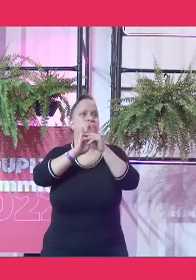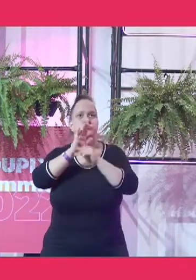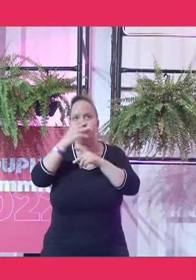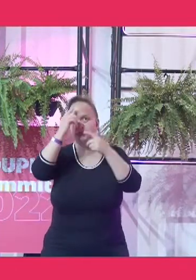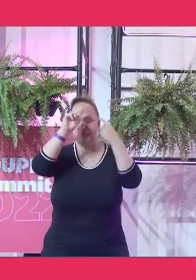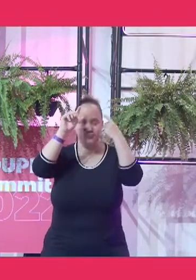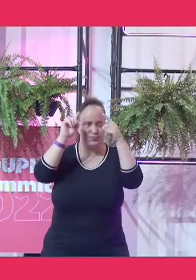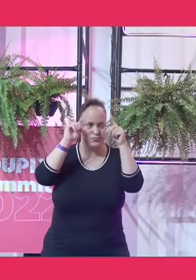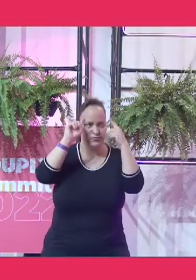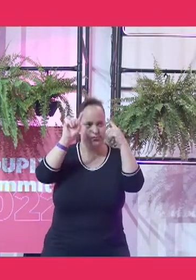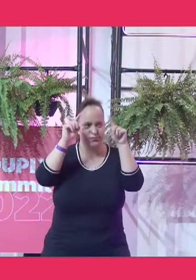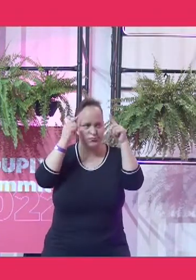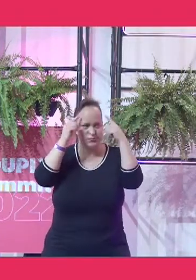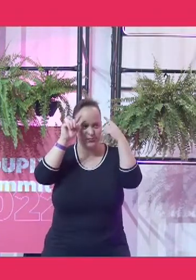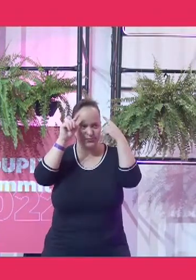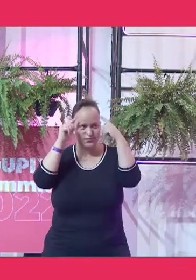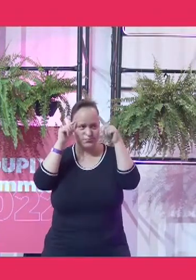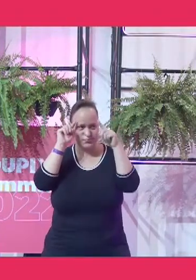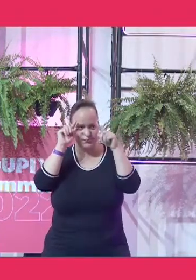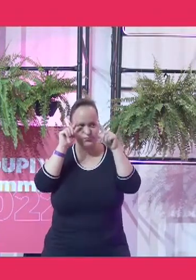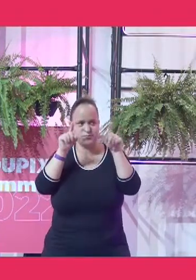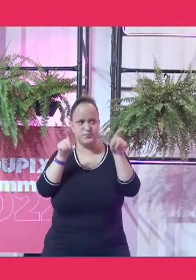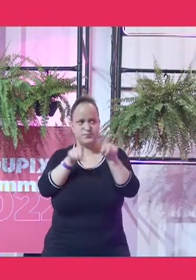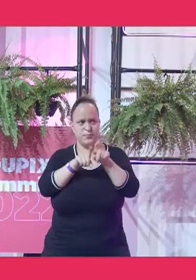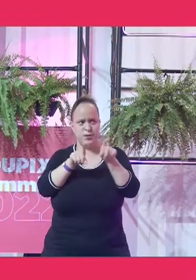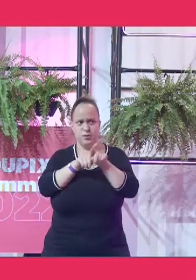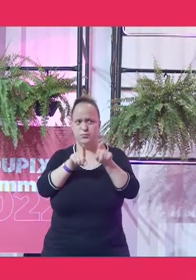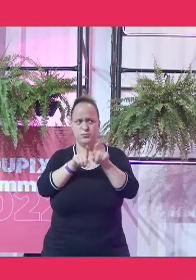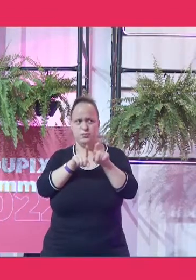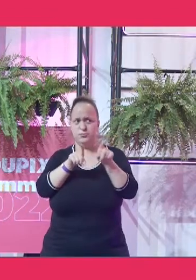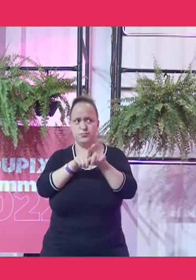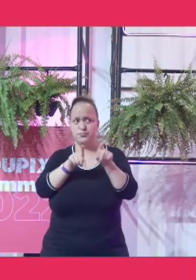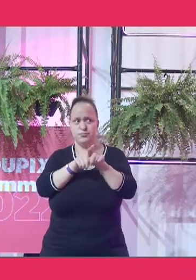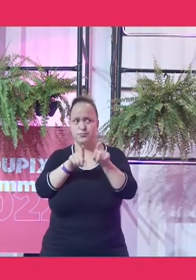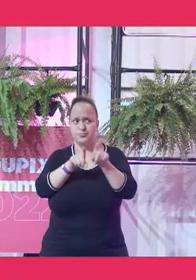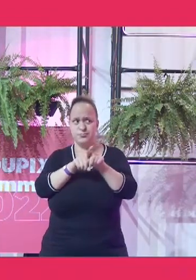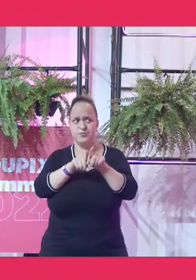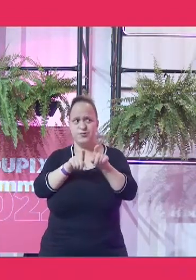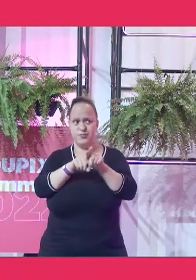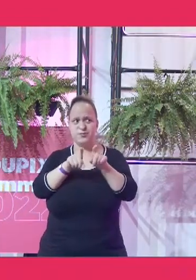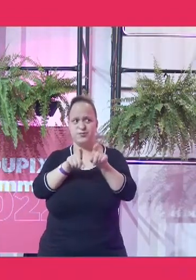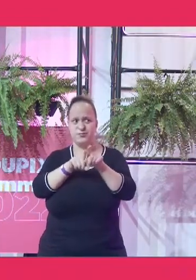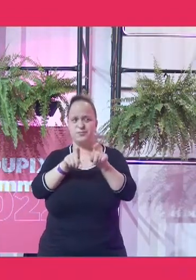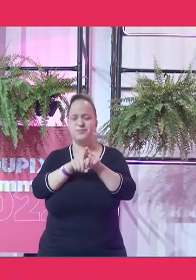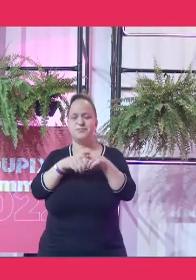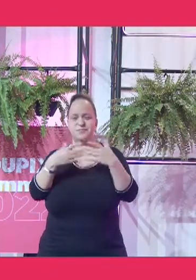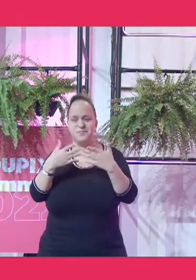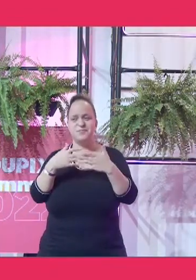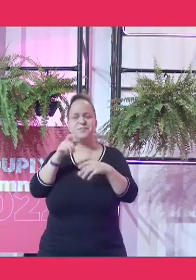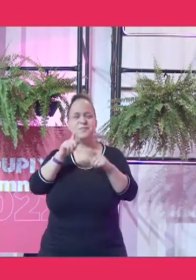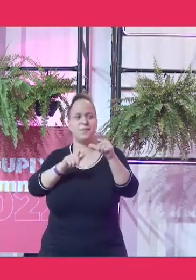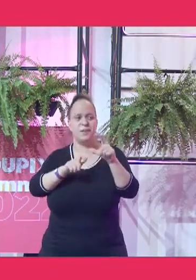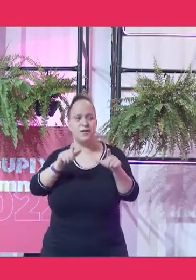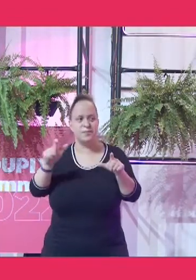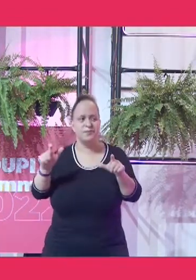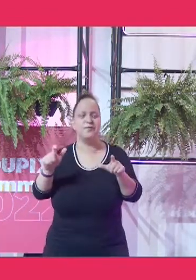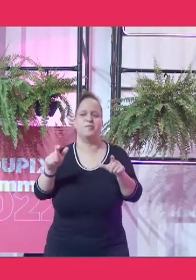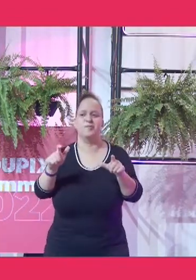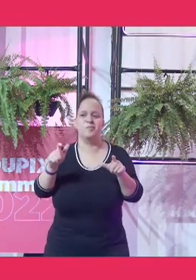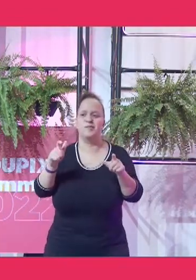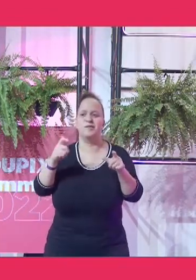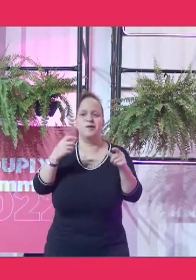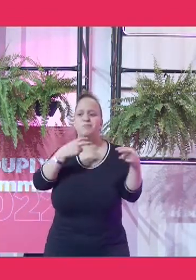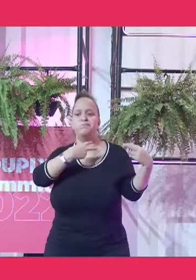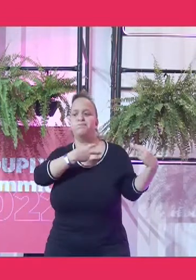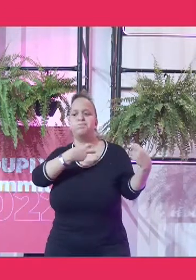criativa, mas ela acaba sendo também humana, porque você está tentando Sim. o tempo inteiro entender como as pessoas estão te ouvindo, como as pessoas